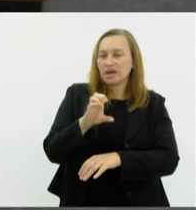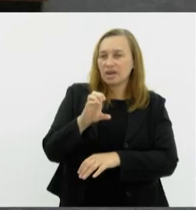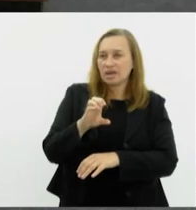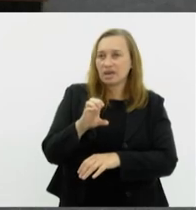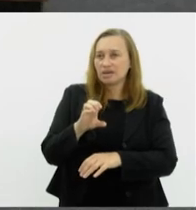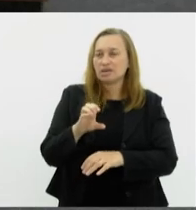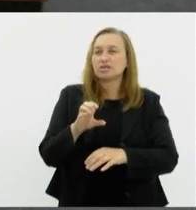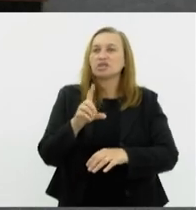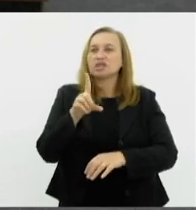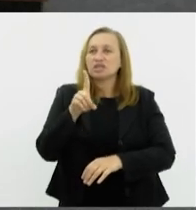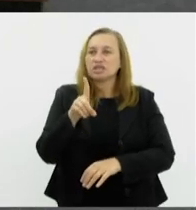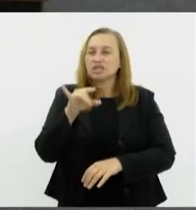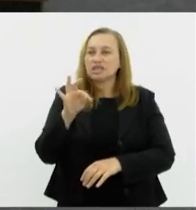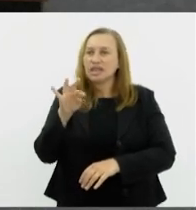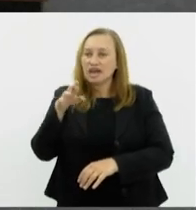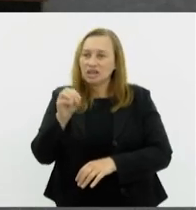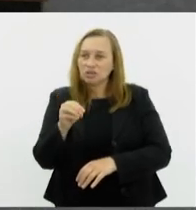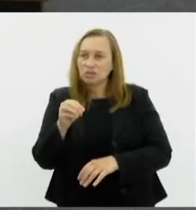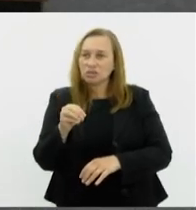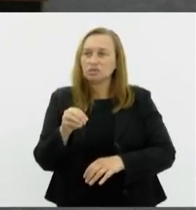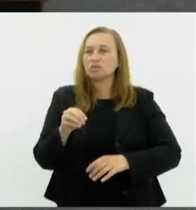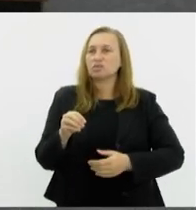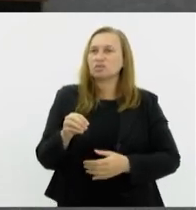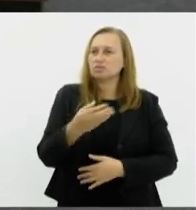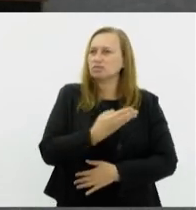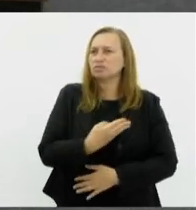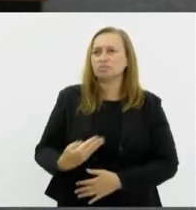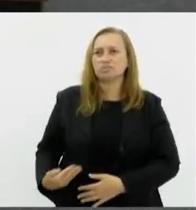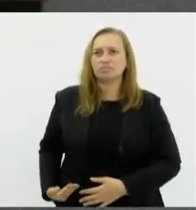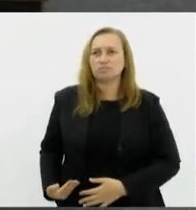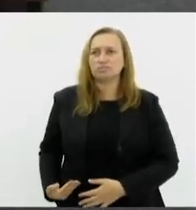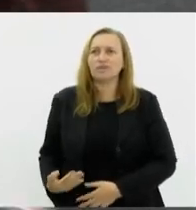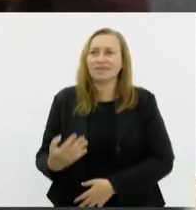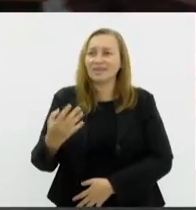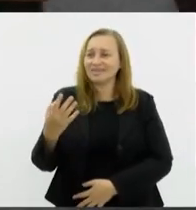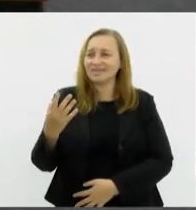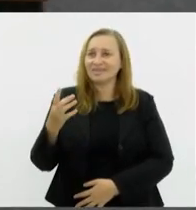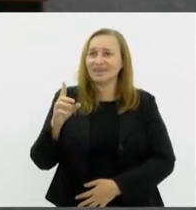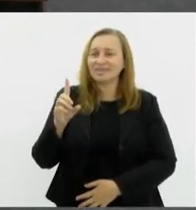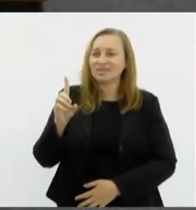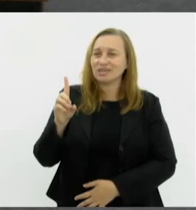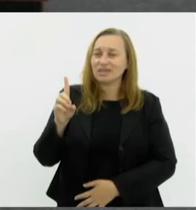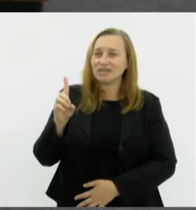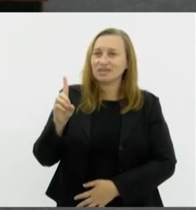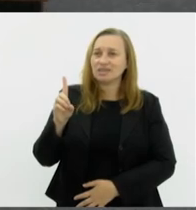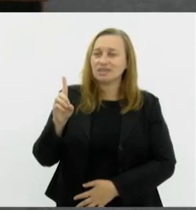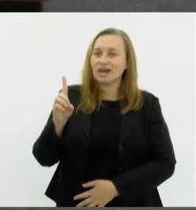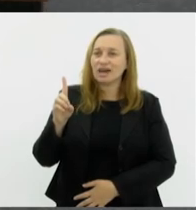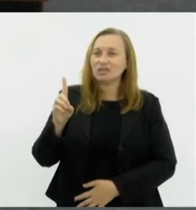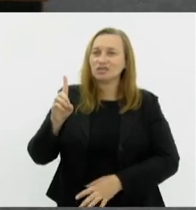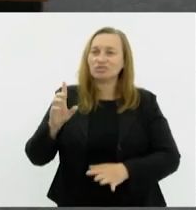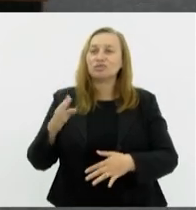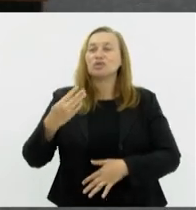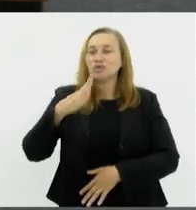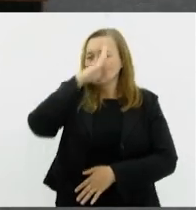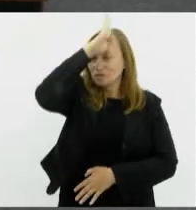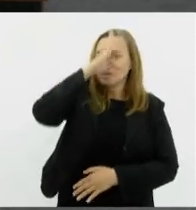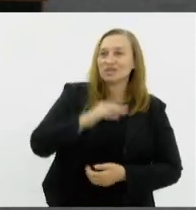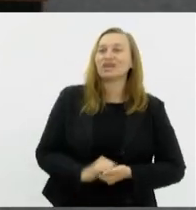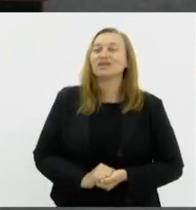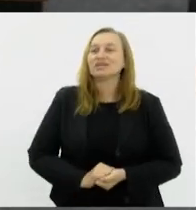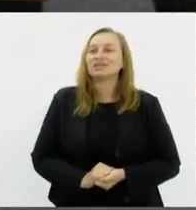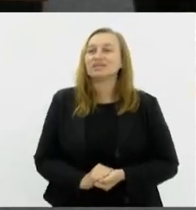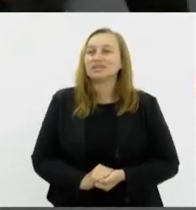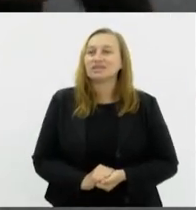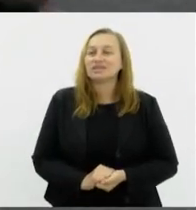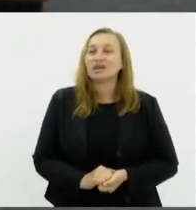Didático durante o governo de Jair Bolsonaro. O responsável técnico pela liberação desse livro, inclusive, foi